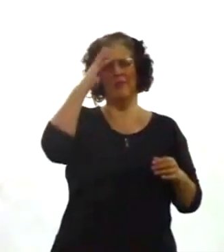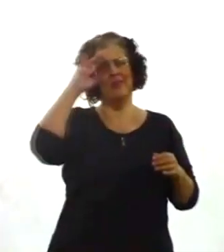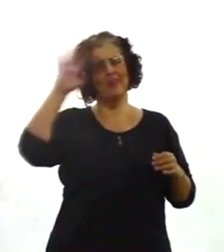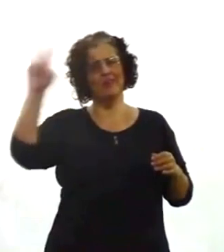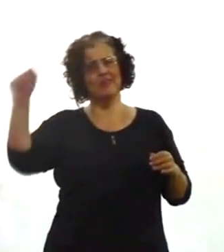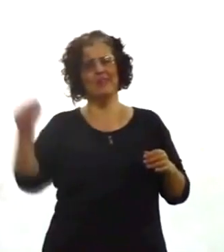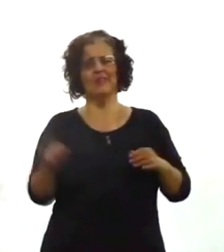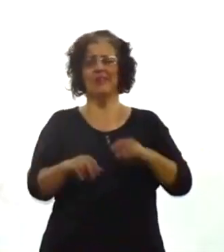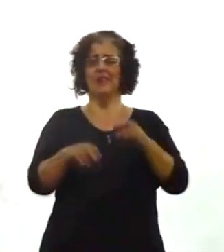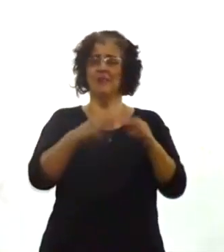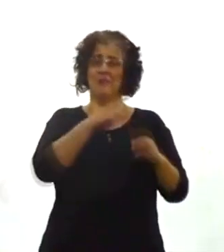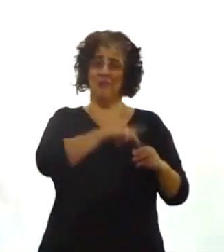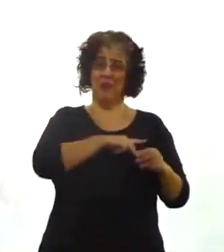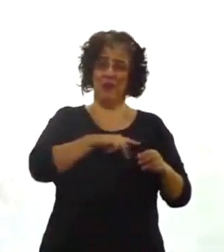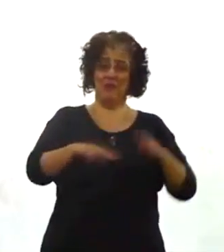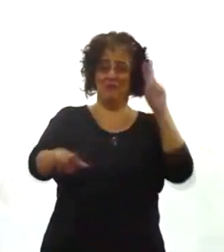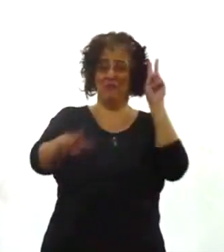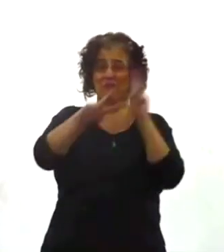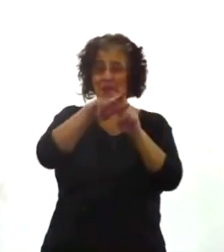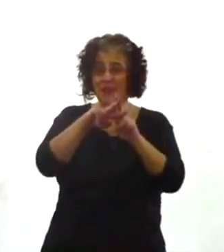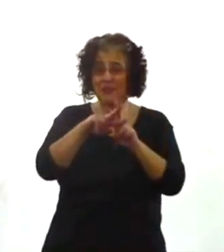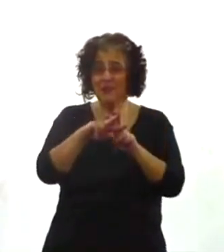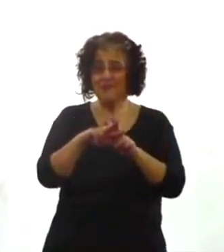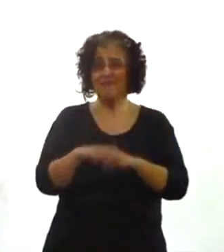ao soldado, de que eles conversavam?